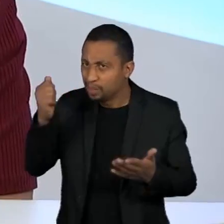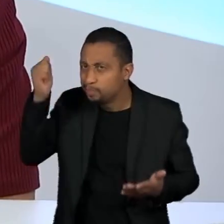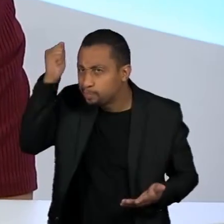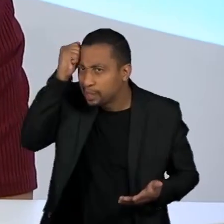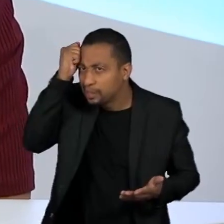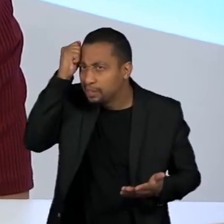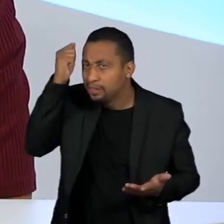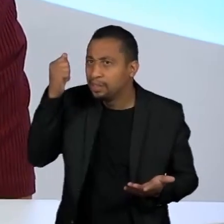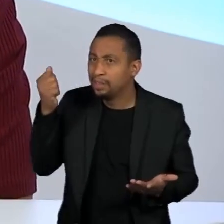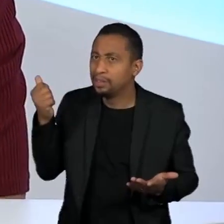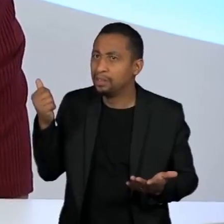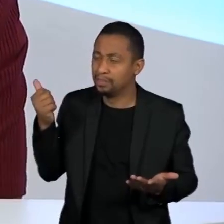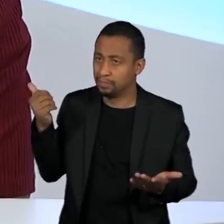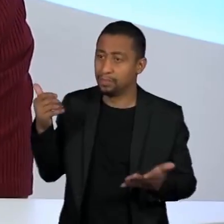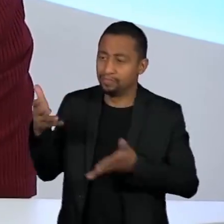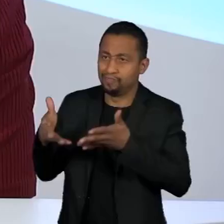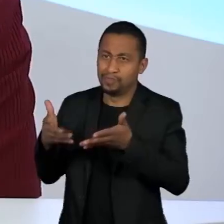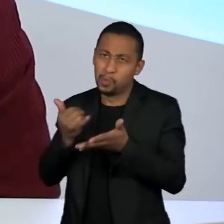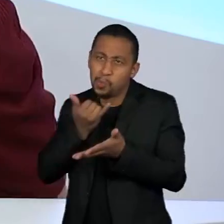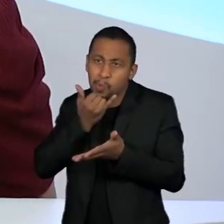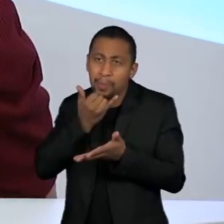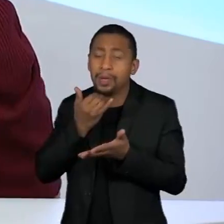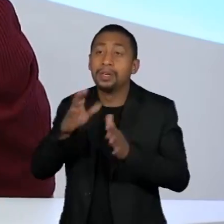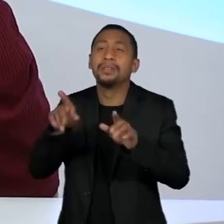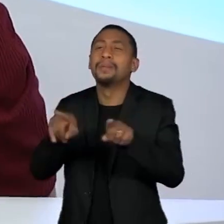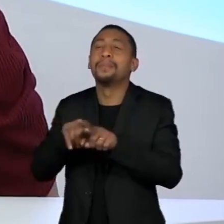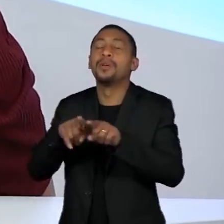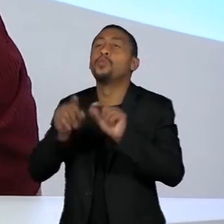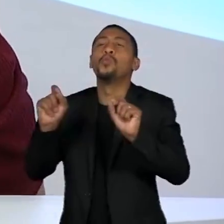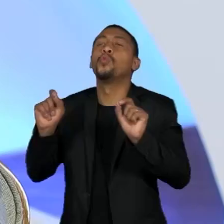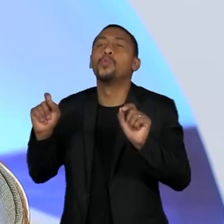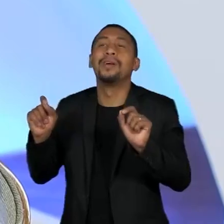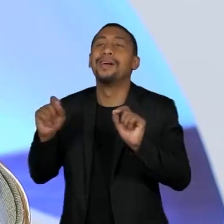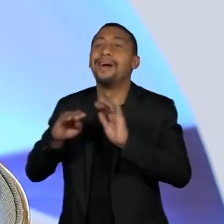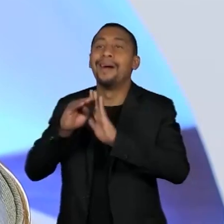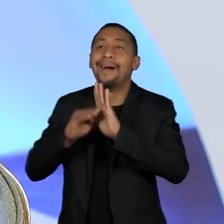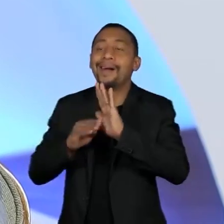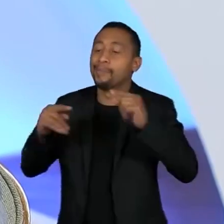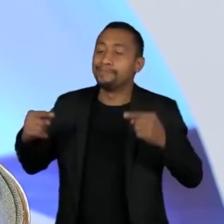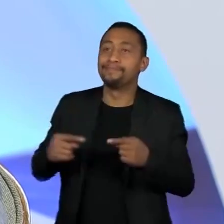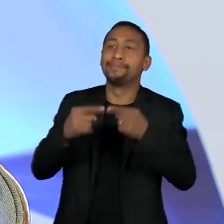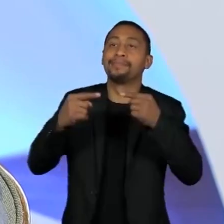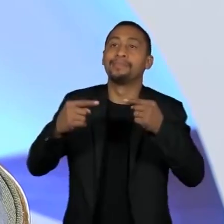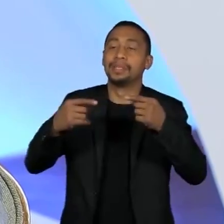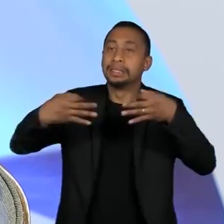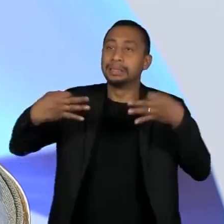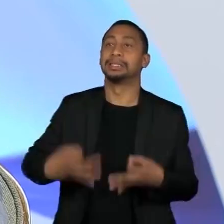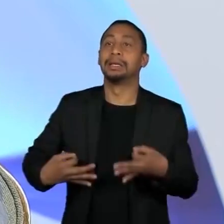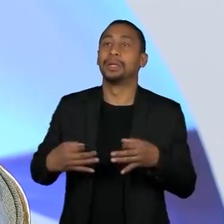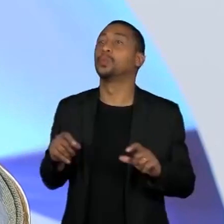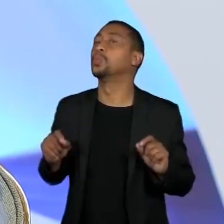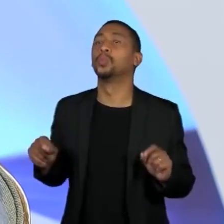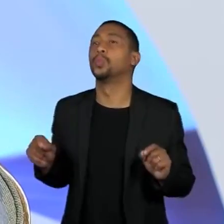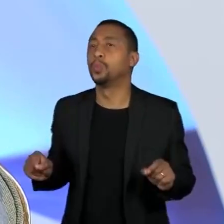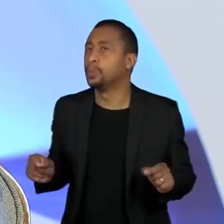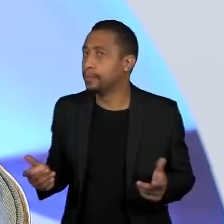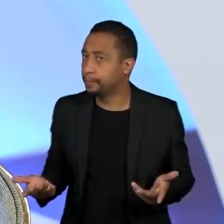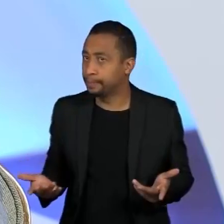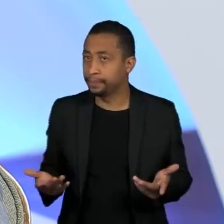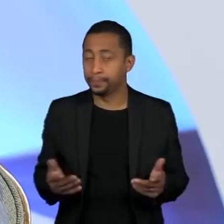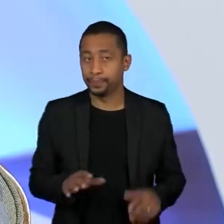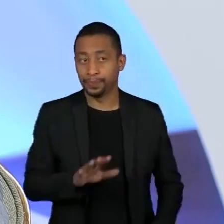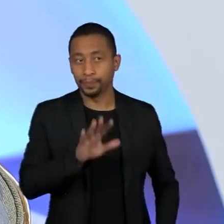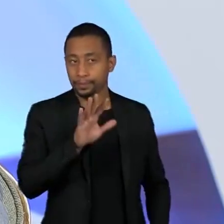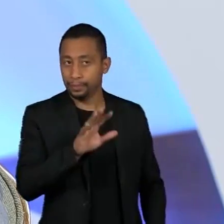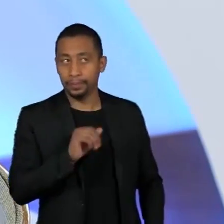você quer dizer com Politicamente correto assim você acha que eu acho Boa pergunta Karina eu acho o seguinte